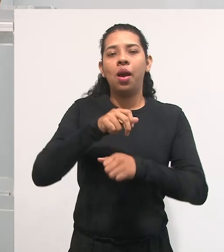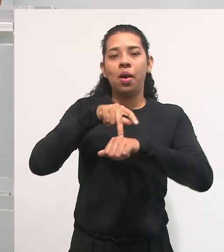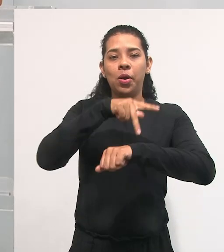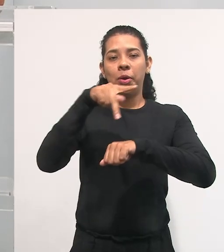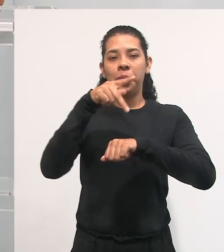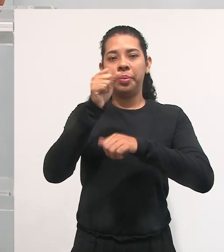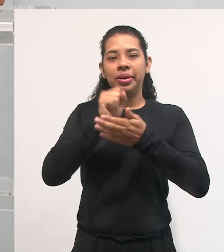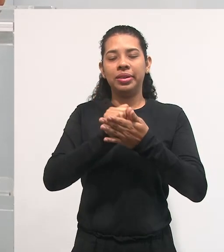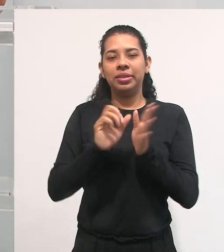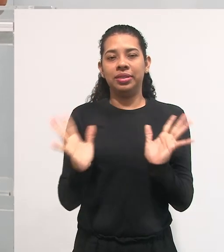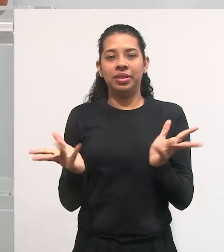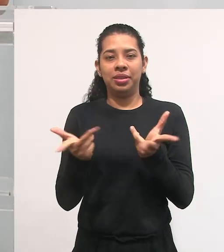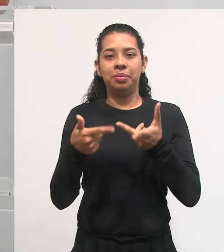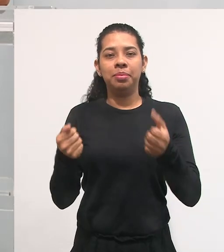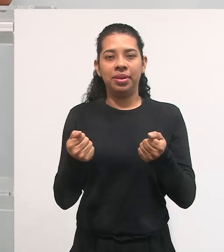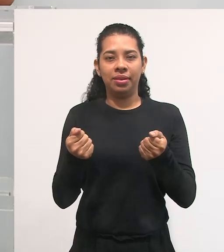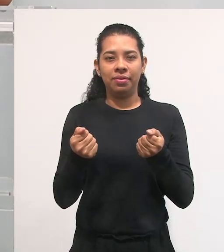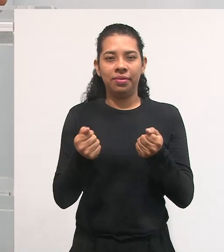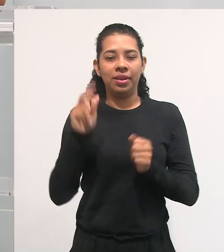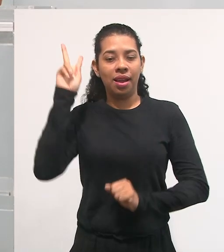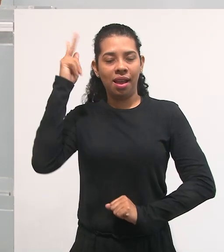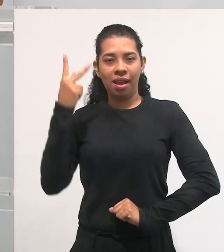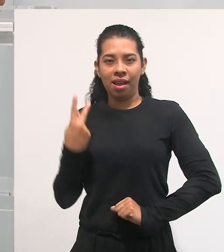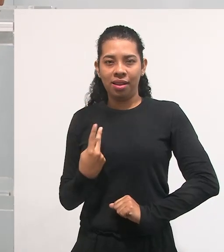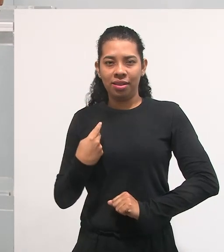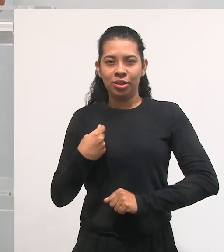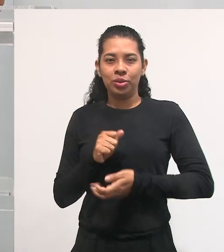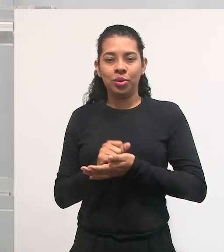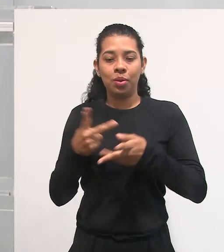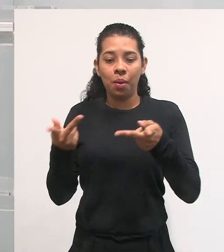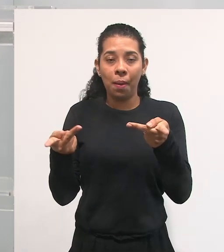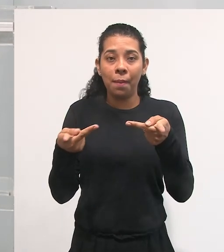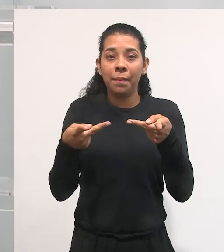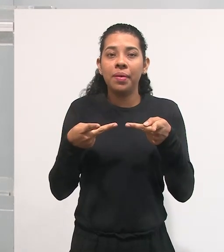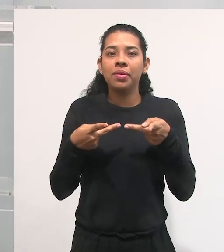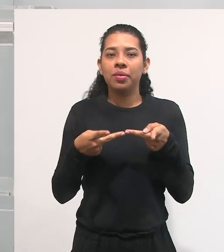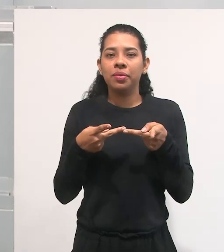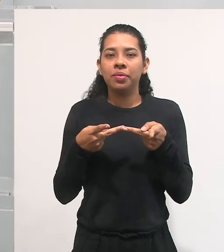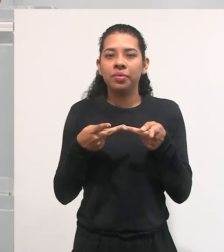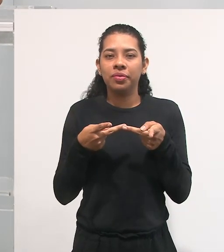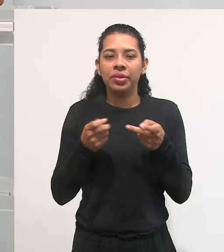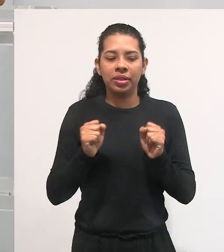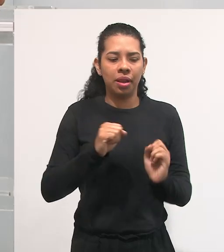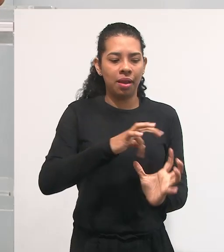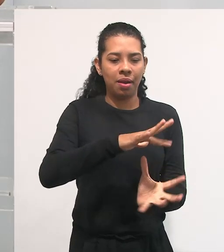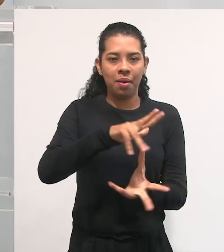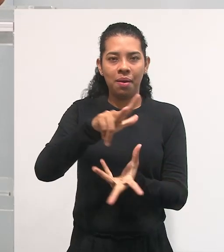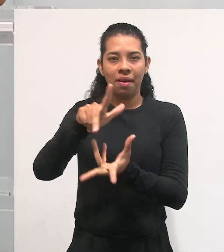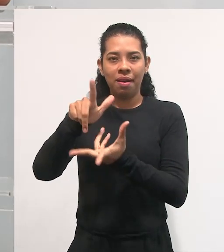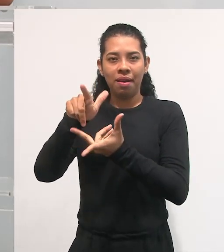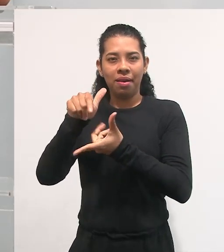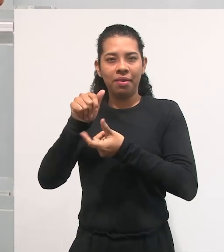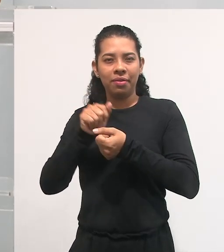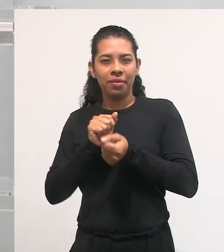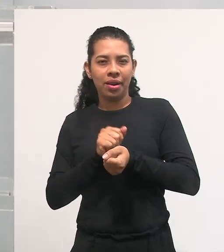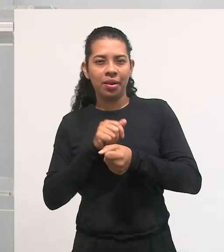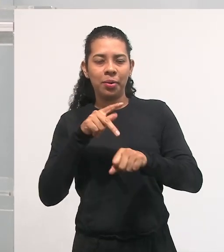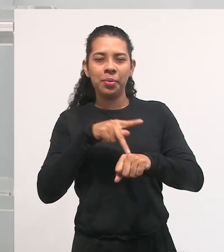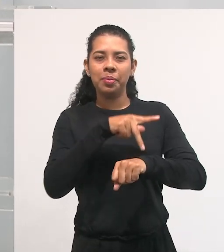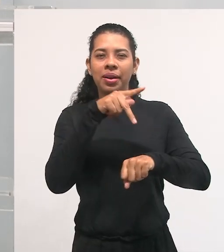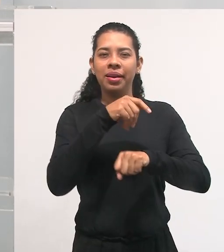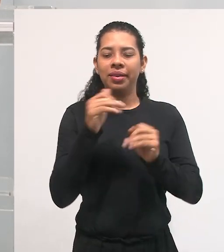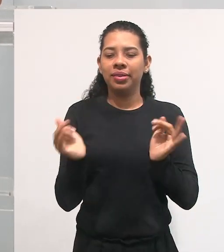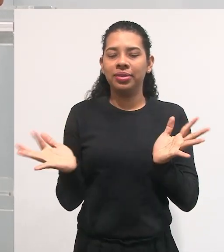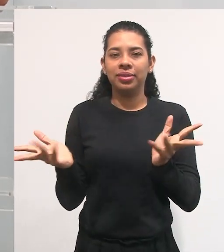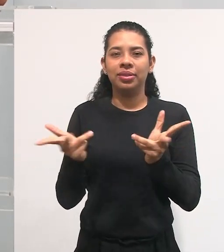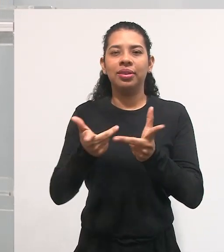né essa história nos chama para um convite para a terra das Maravilhas né para o País das